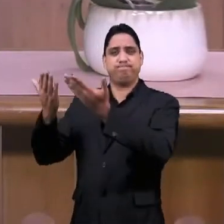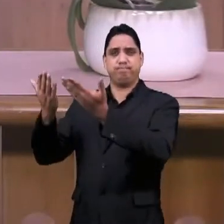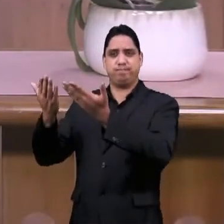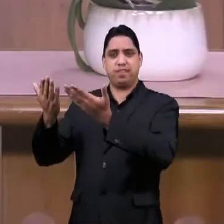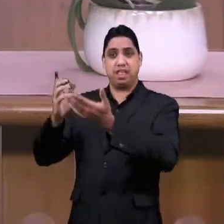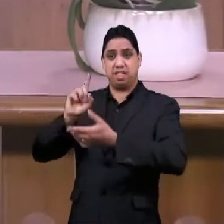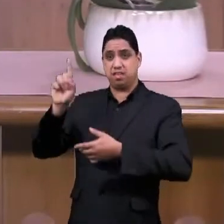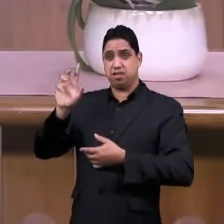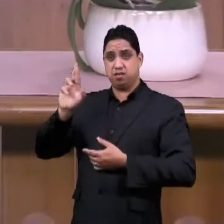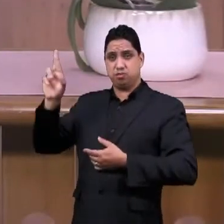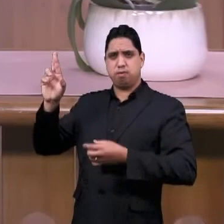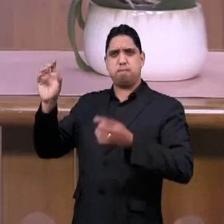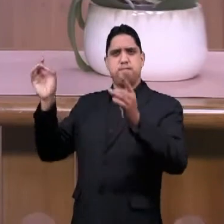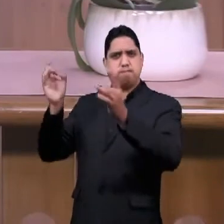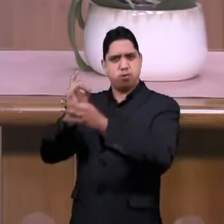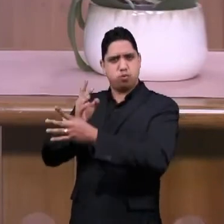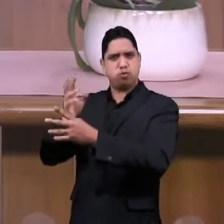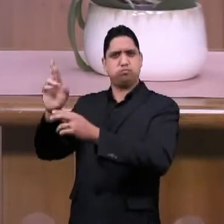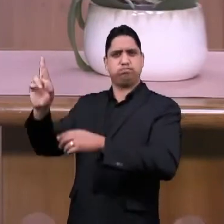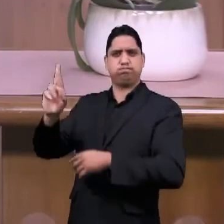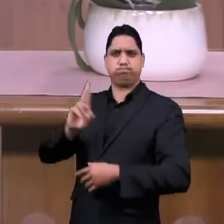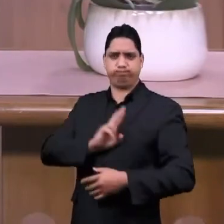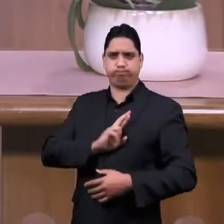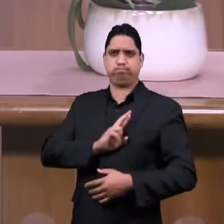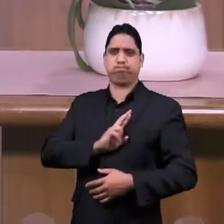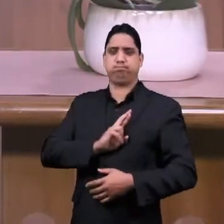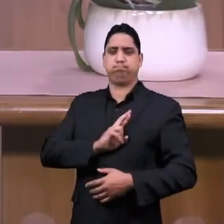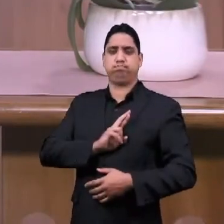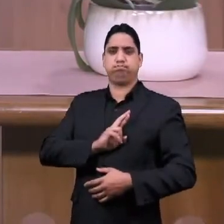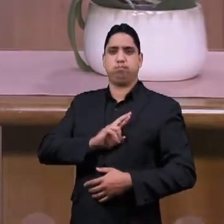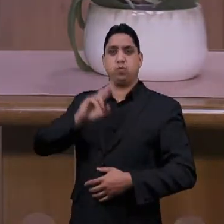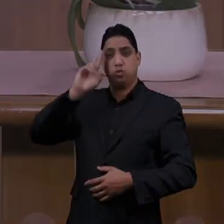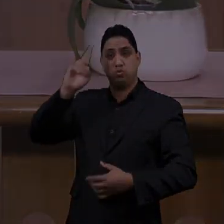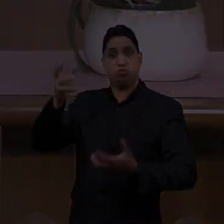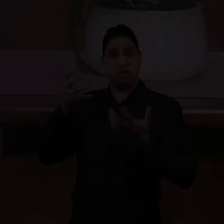nos ouvir. O Senhor, Ele quer ouvir a nossa oração.